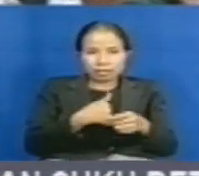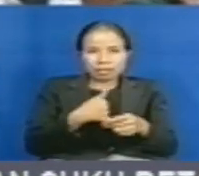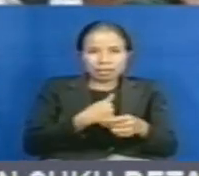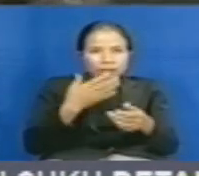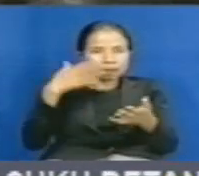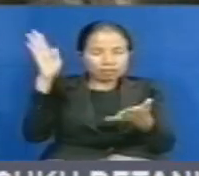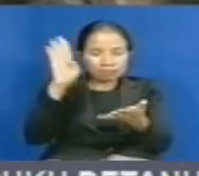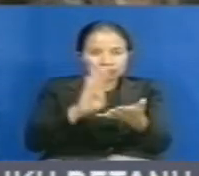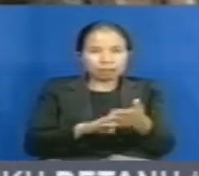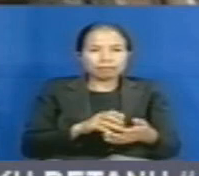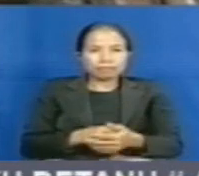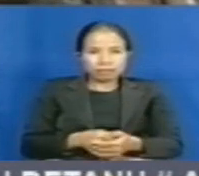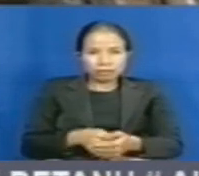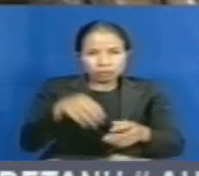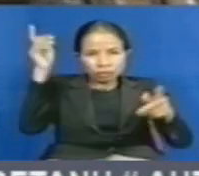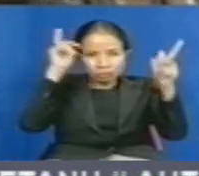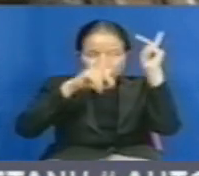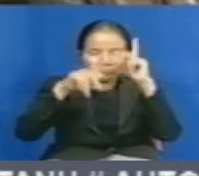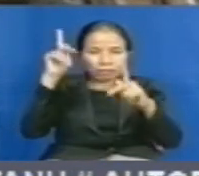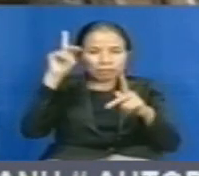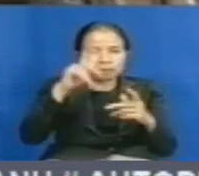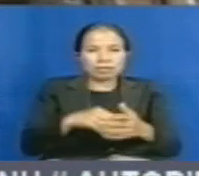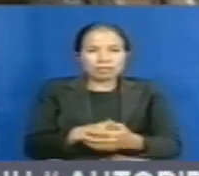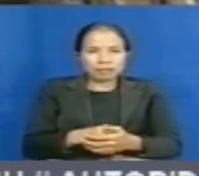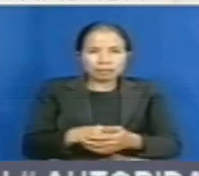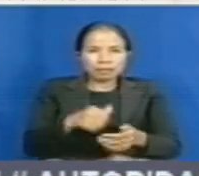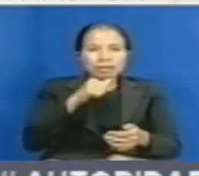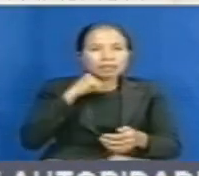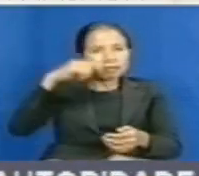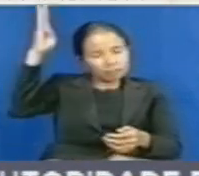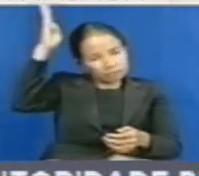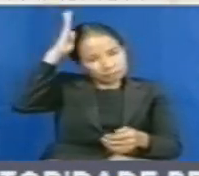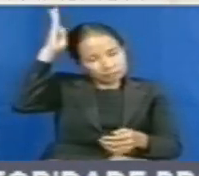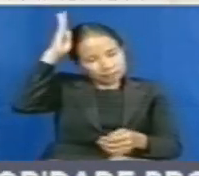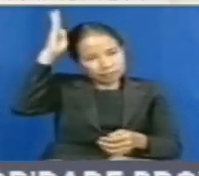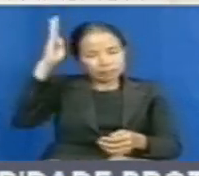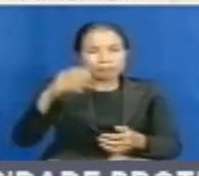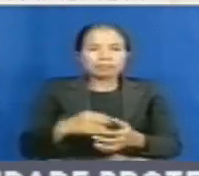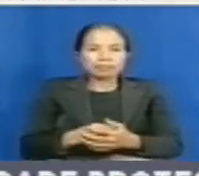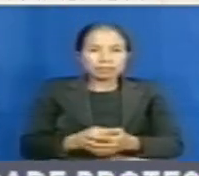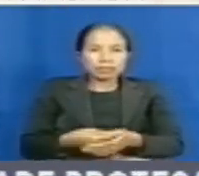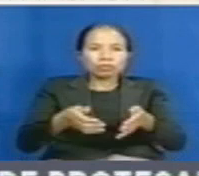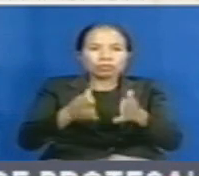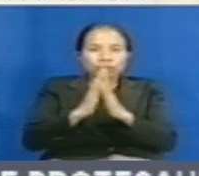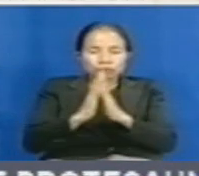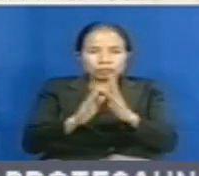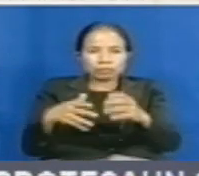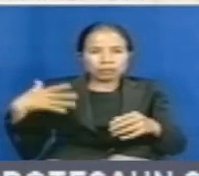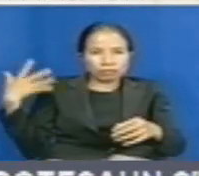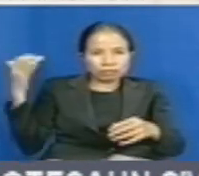at sira. Ho situasi ni. Dom Virgílio Cardeal do Carmo da Silva. Husuba joven